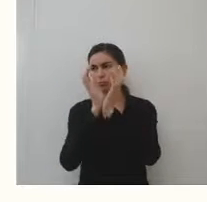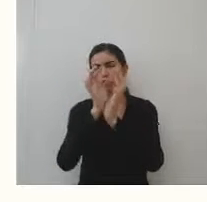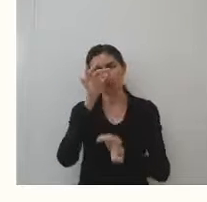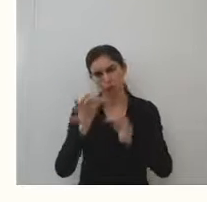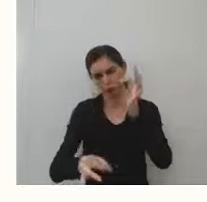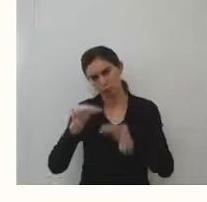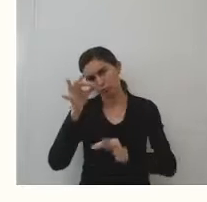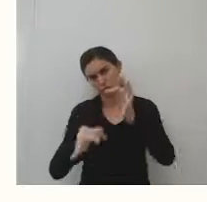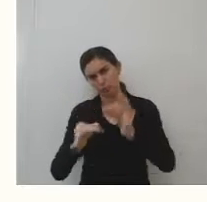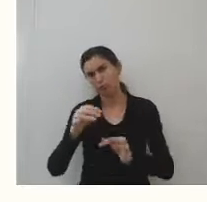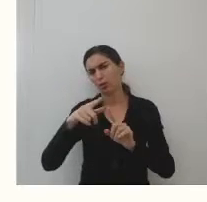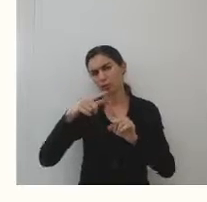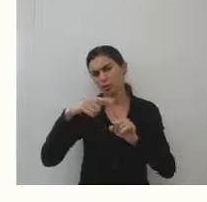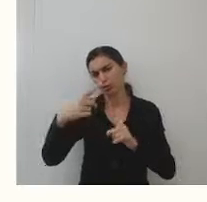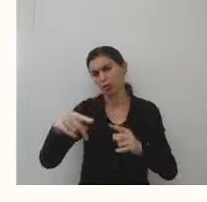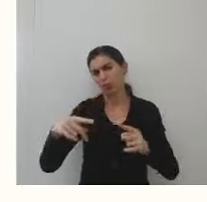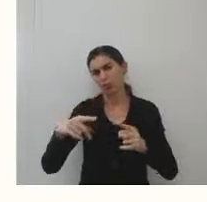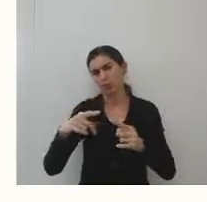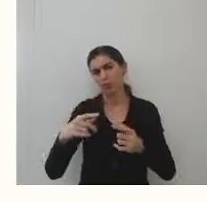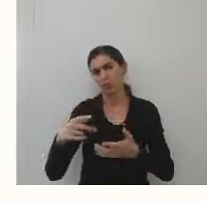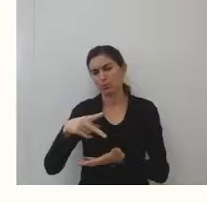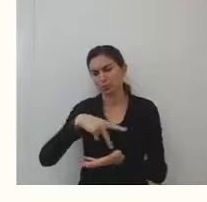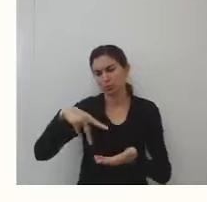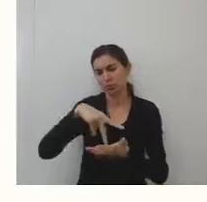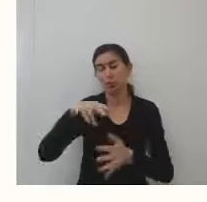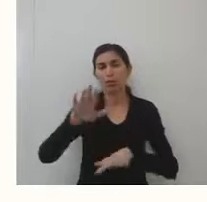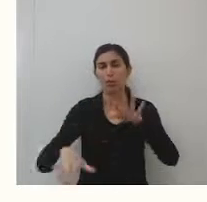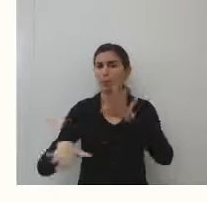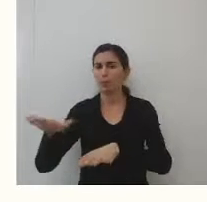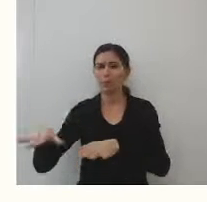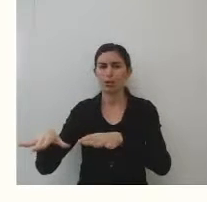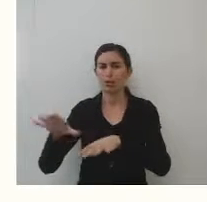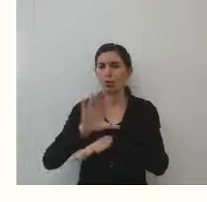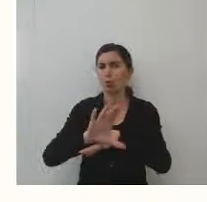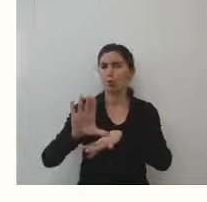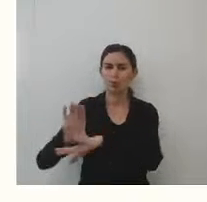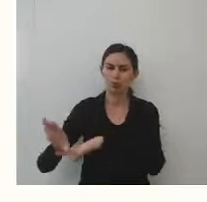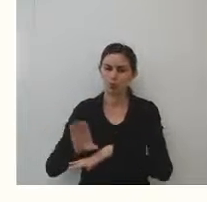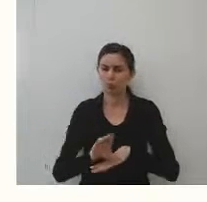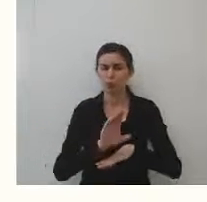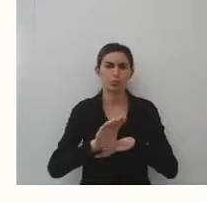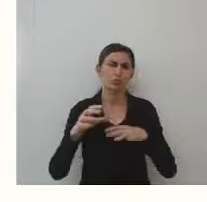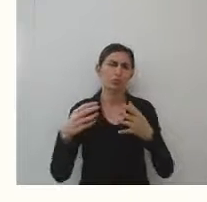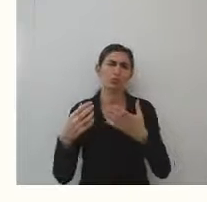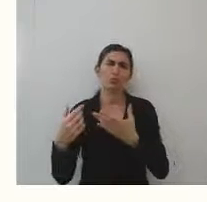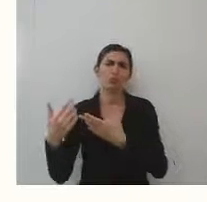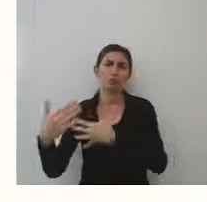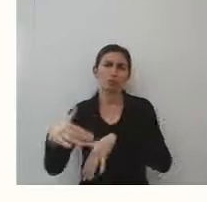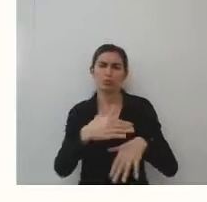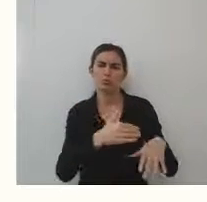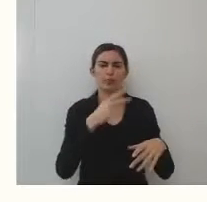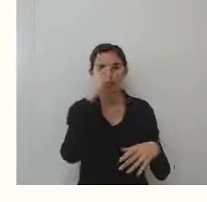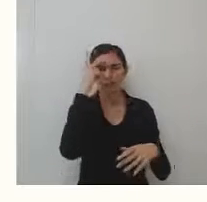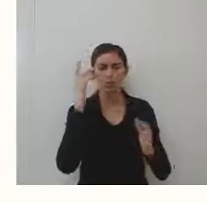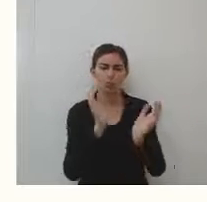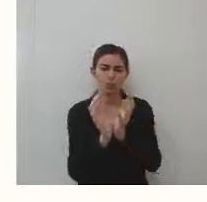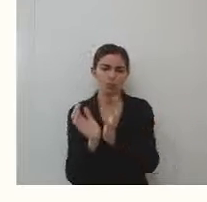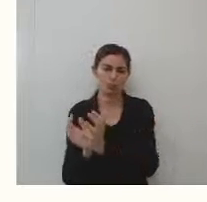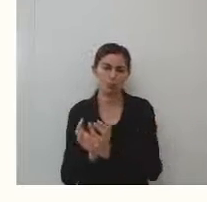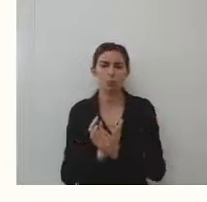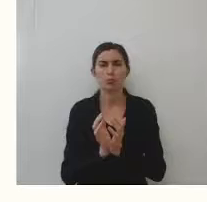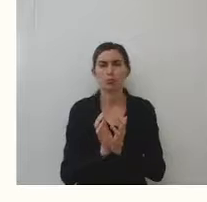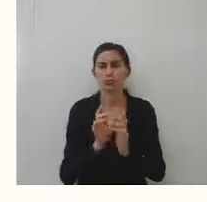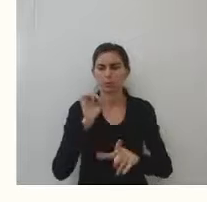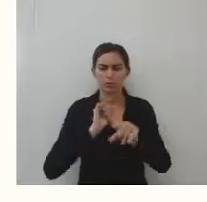ou juiz e esse tipo de dança vai variar de concurso para concurso. Tem concurso que pode ser em pessoas em grupos,